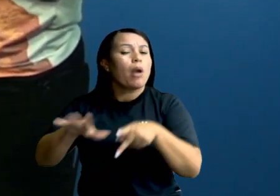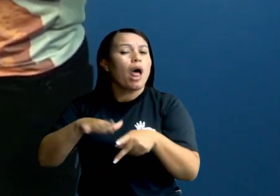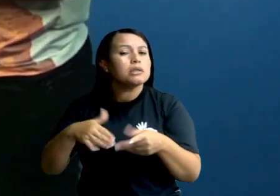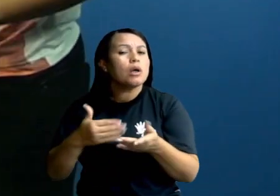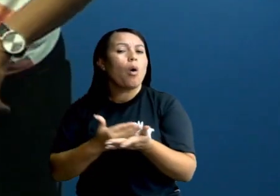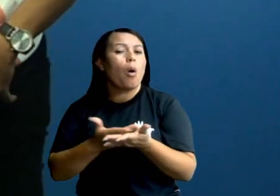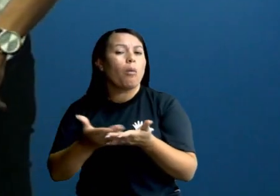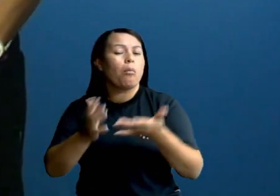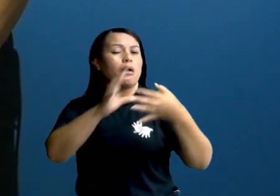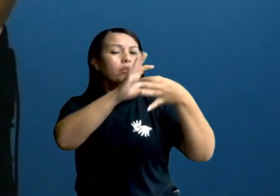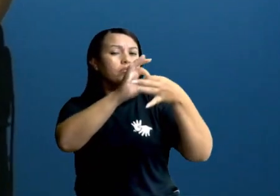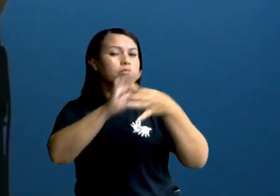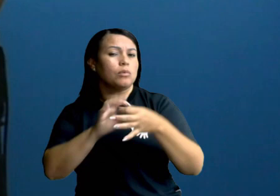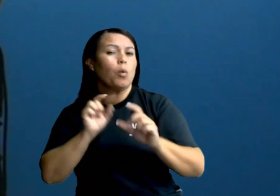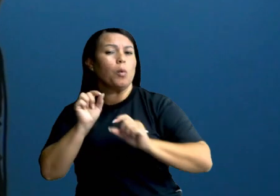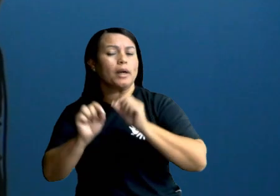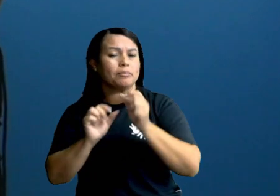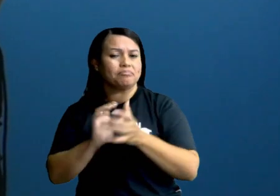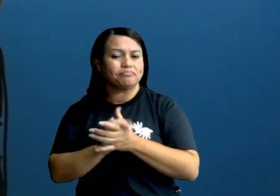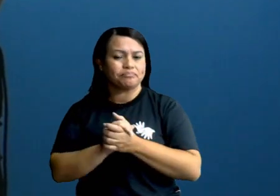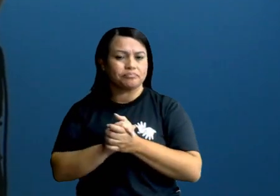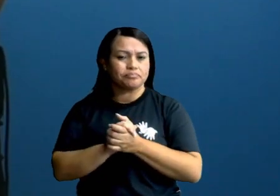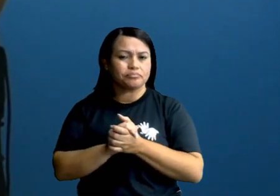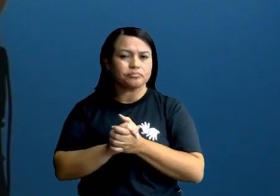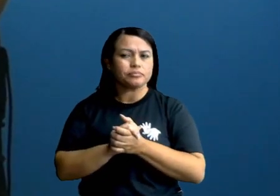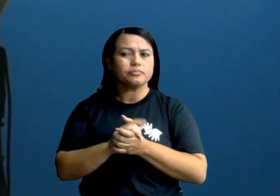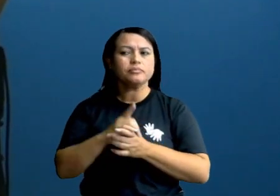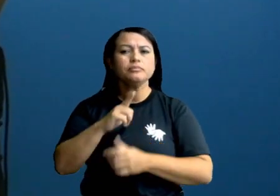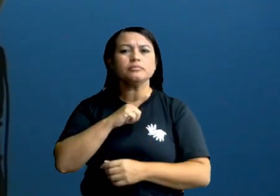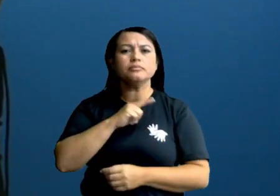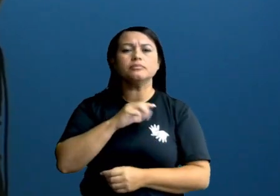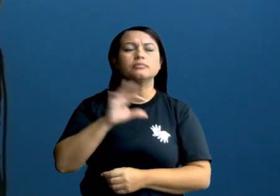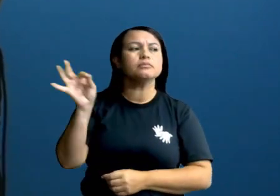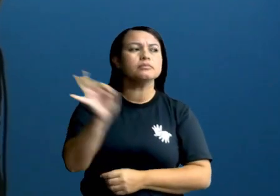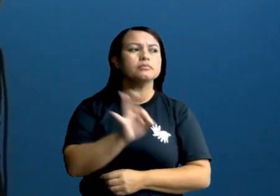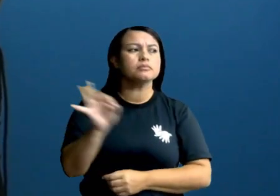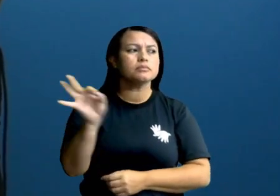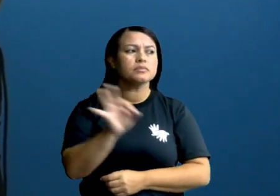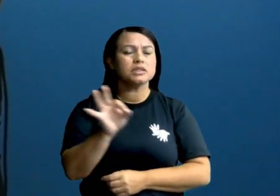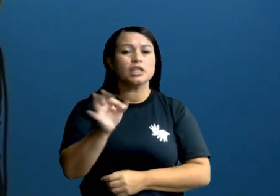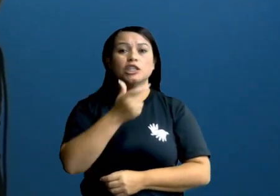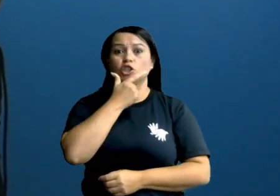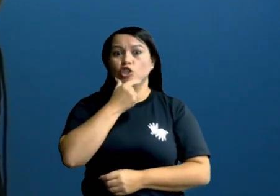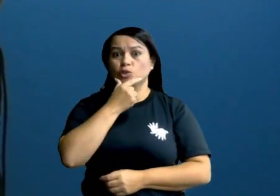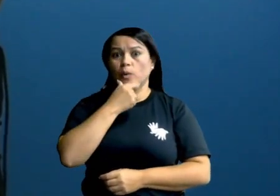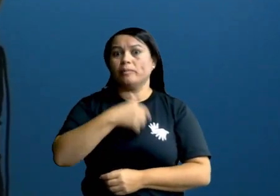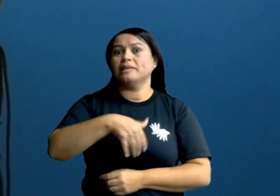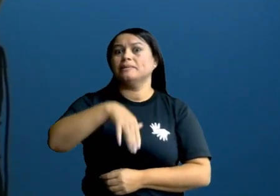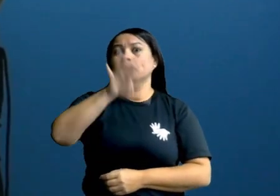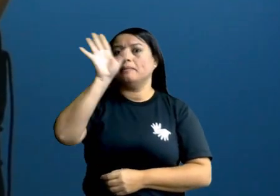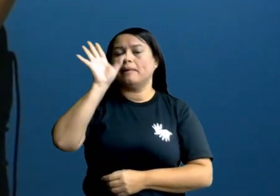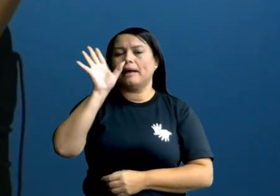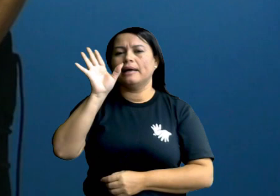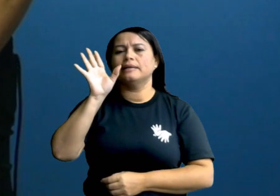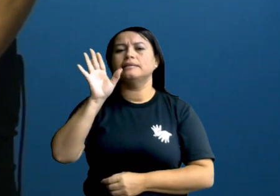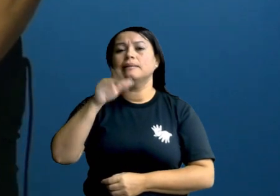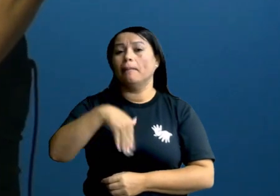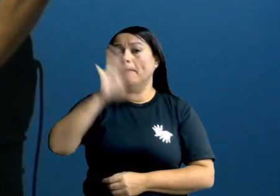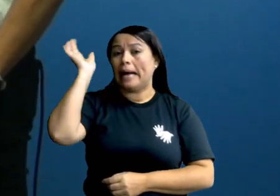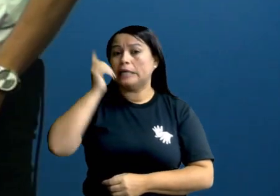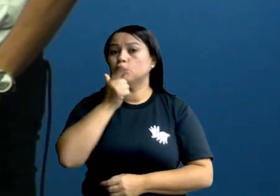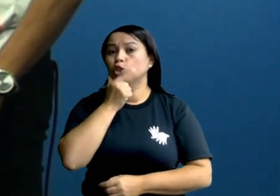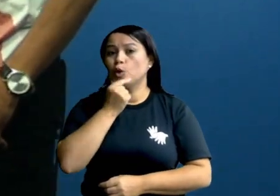nesse contexto, você tem, ó, o percentual de homens é maior do que o percentual de mulheres, né? Então você tem mais